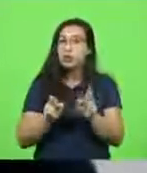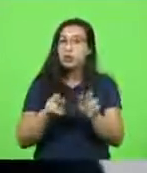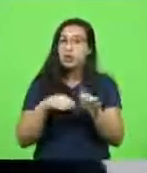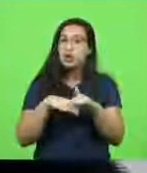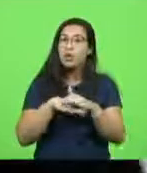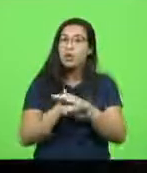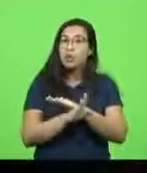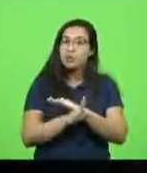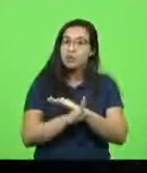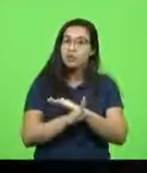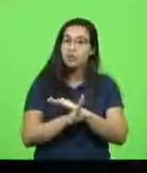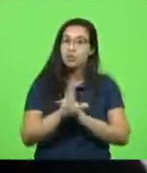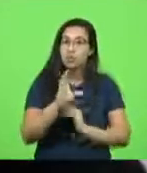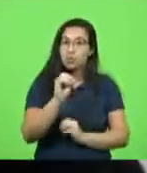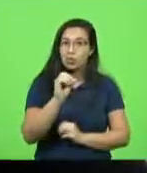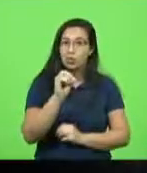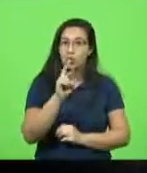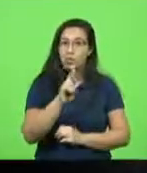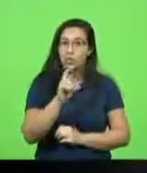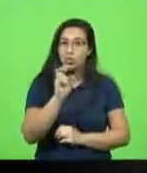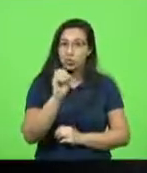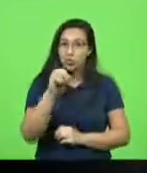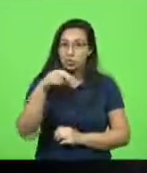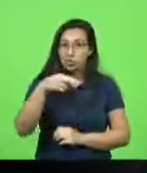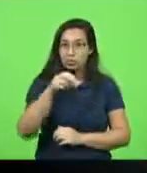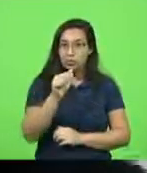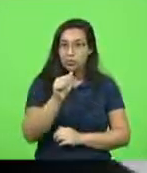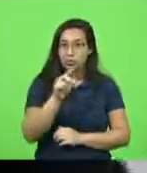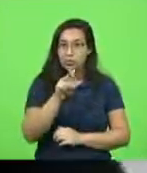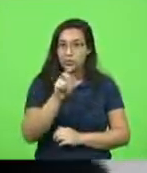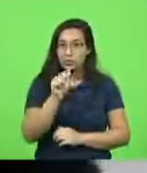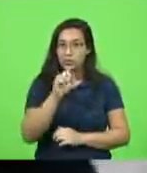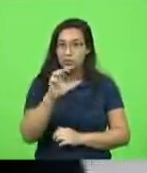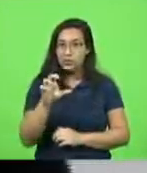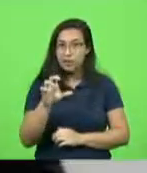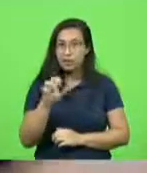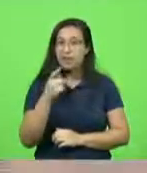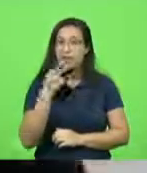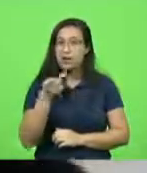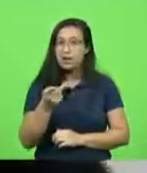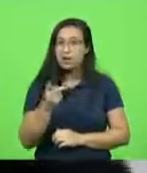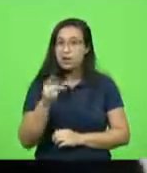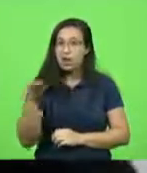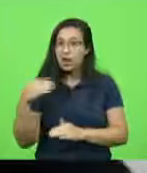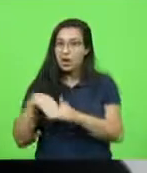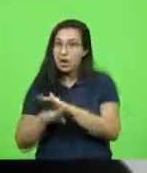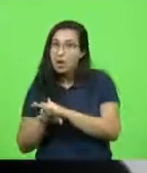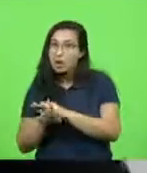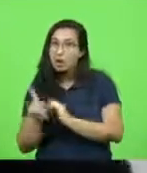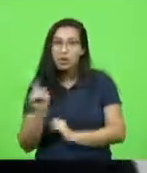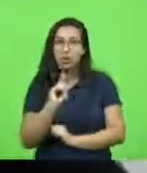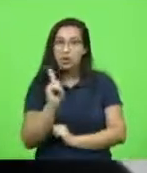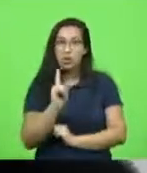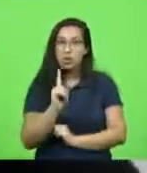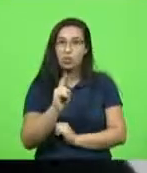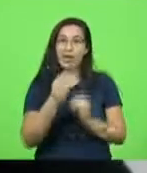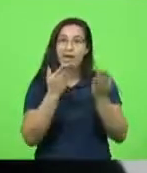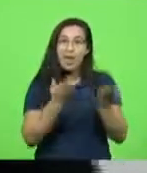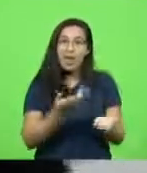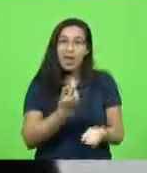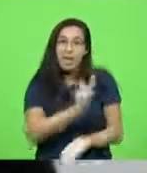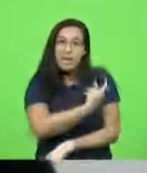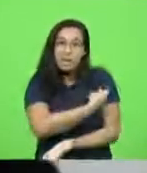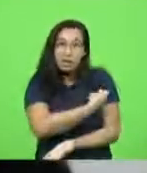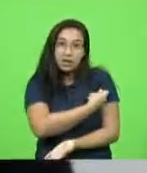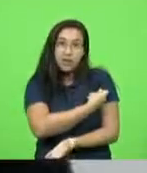coluna vai aqui na segunda dose então nós estamos falando aqui não é adoro reserva é daquelas ótimas que estão indo para os municípios e